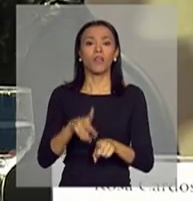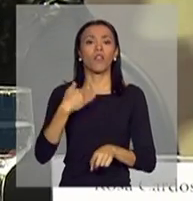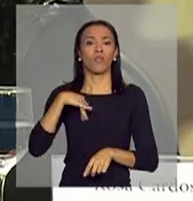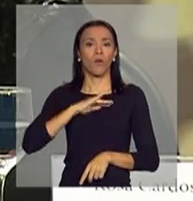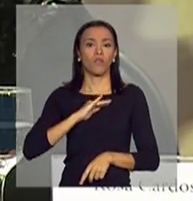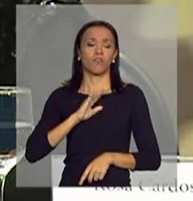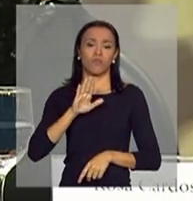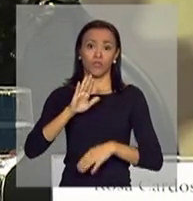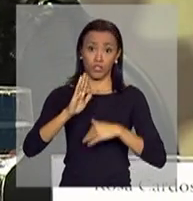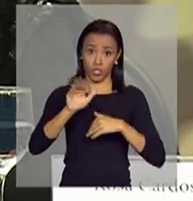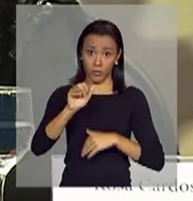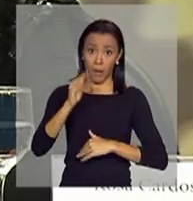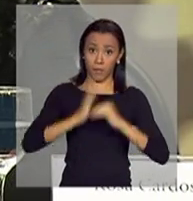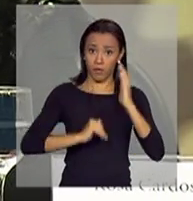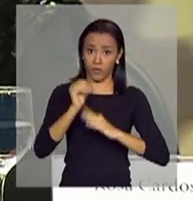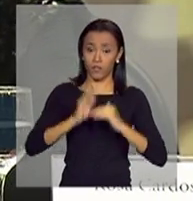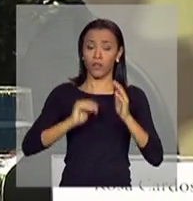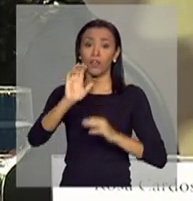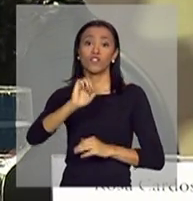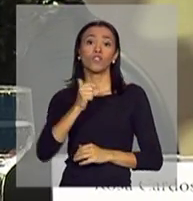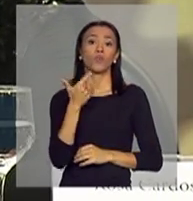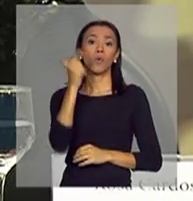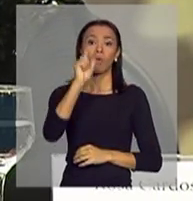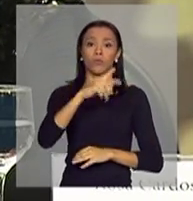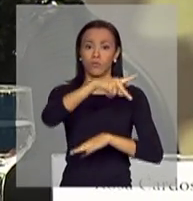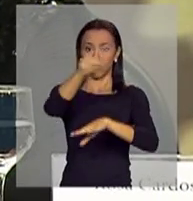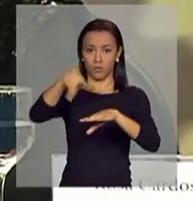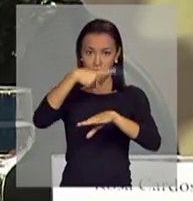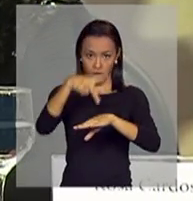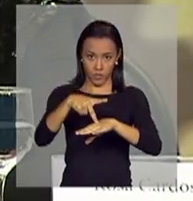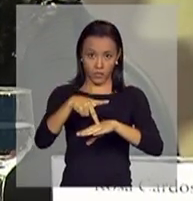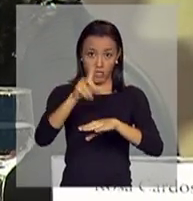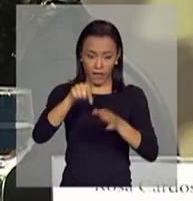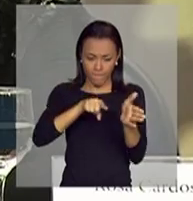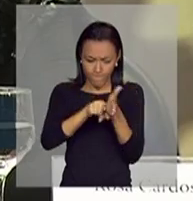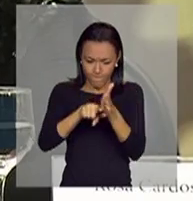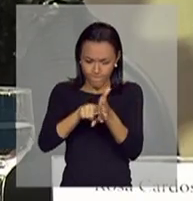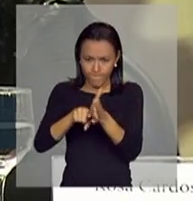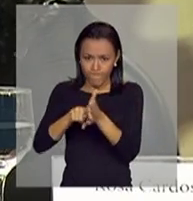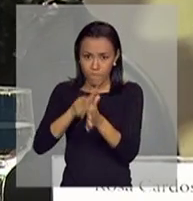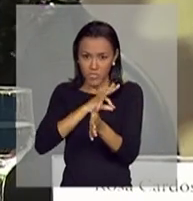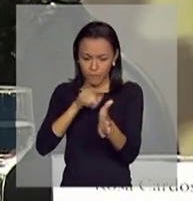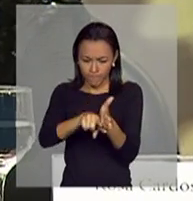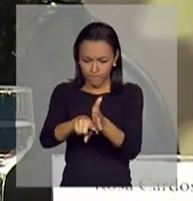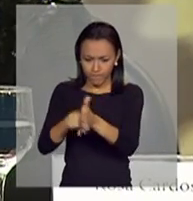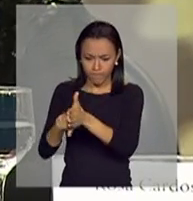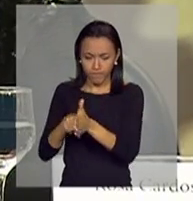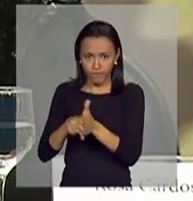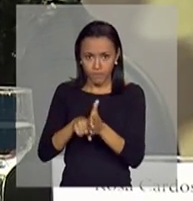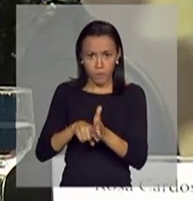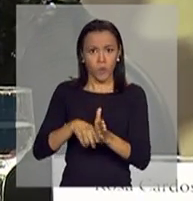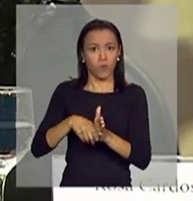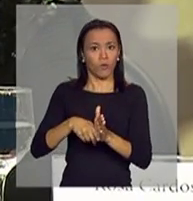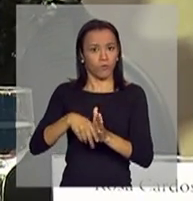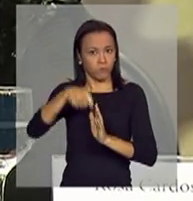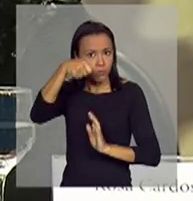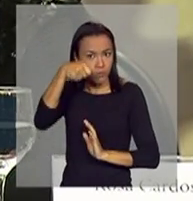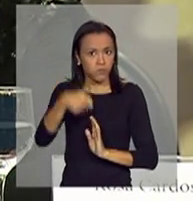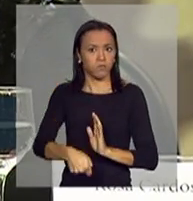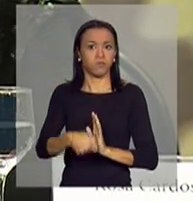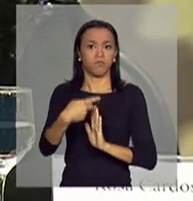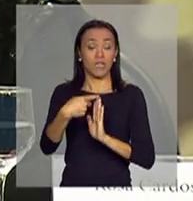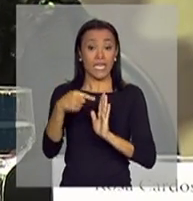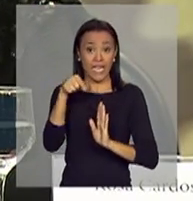com peritos de outros países também. E com todo o rigor, porque esse resultado para nós é um